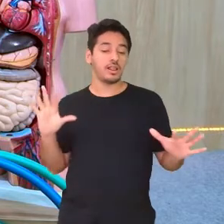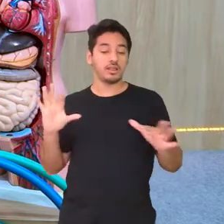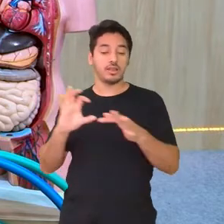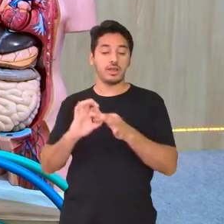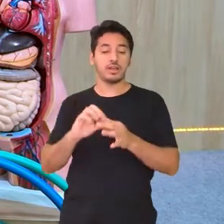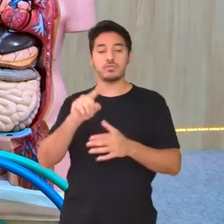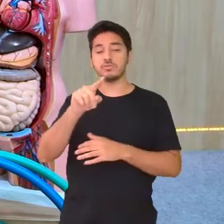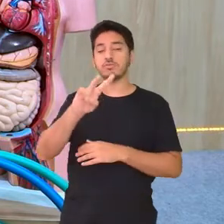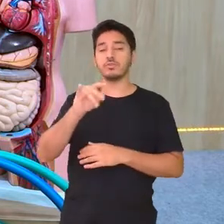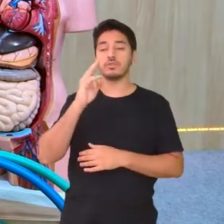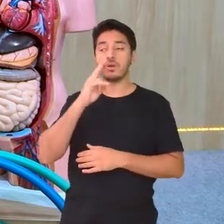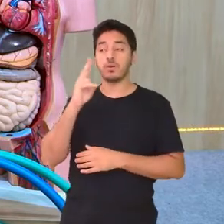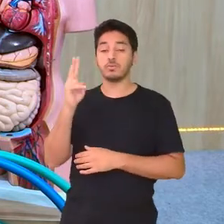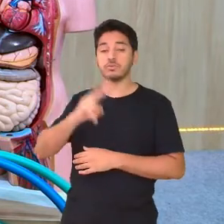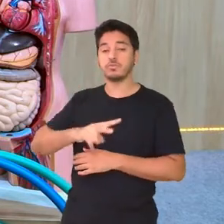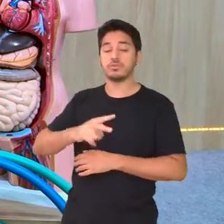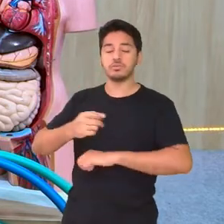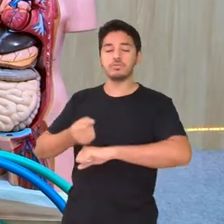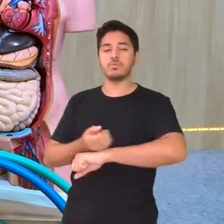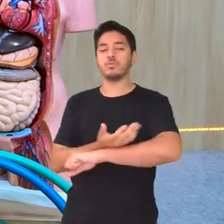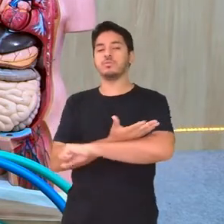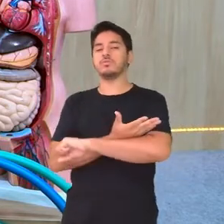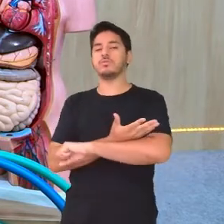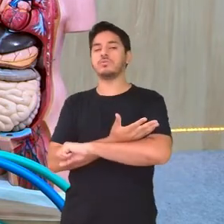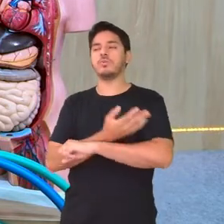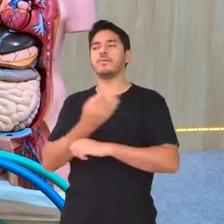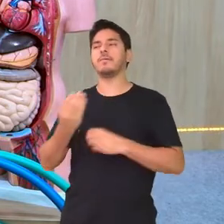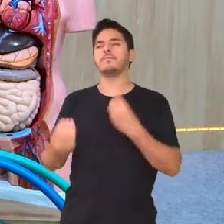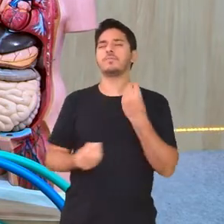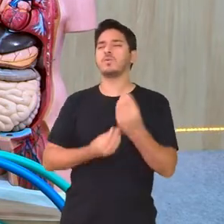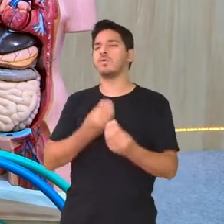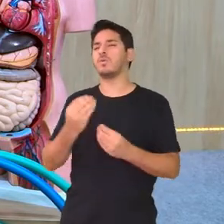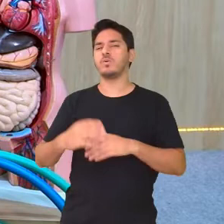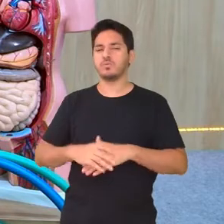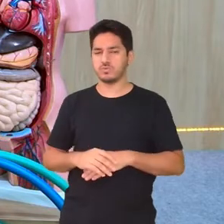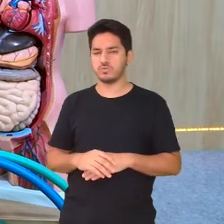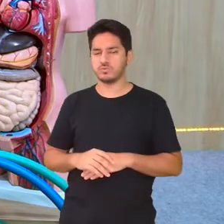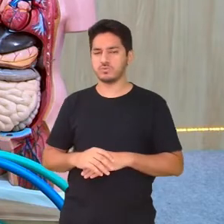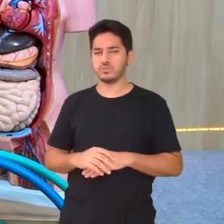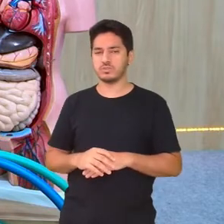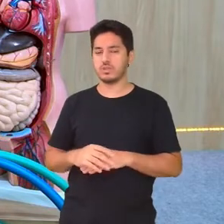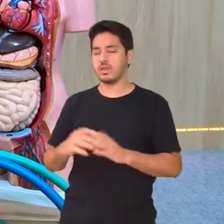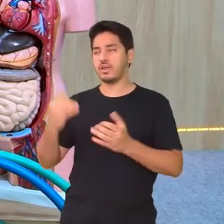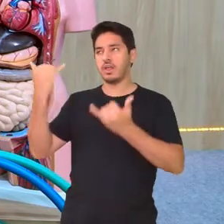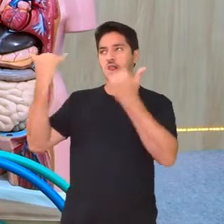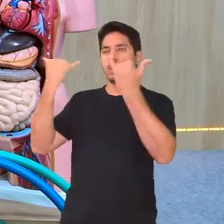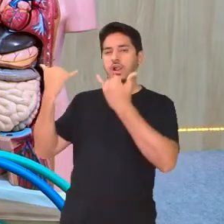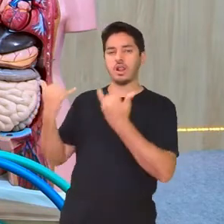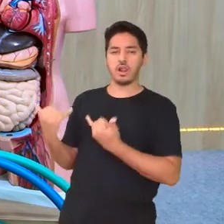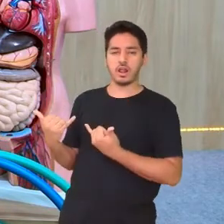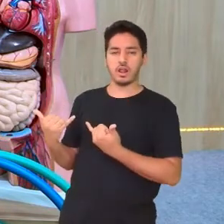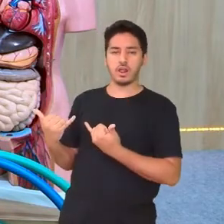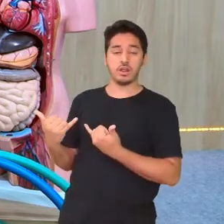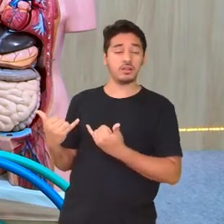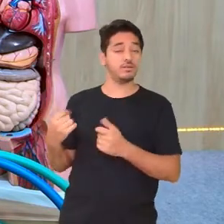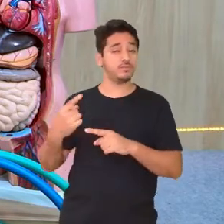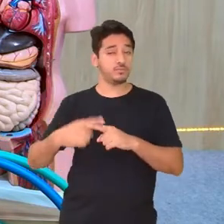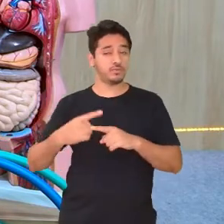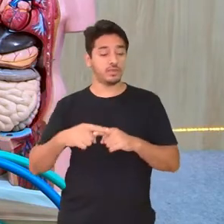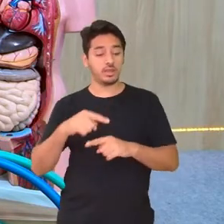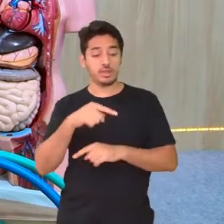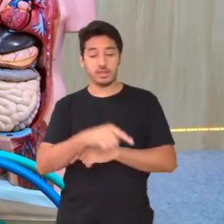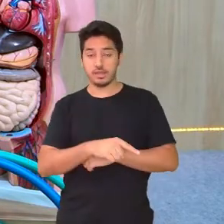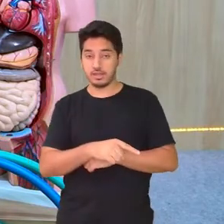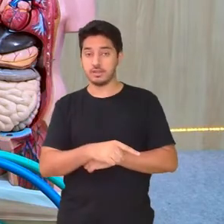estar observando as emoções. Como é que ele está recebendo essa informação? Porque ele